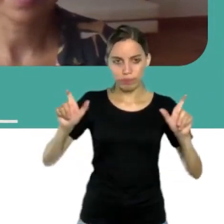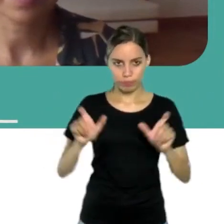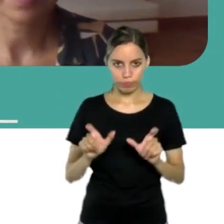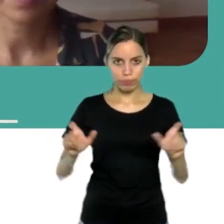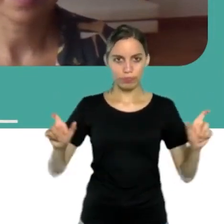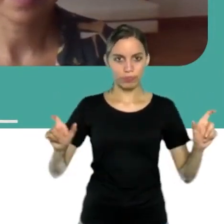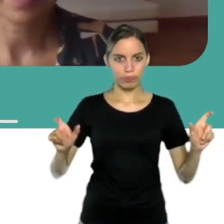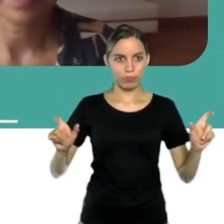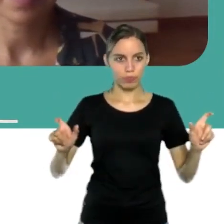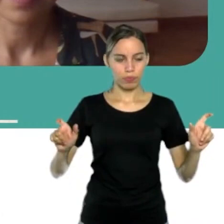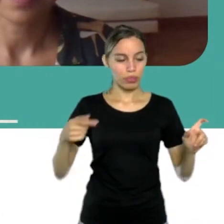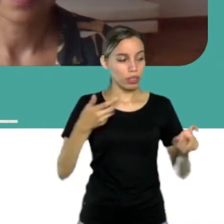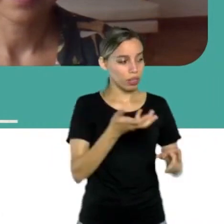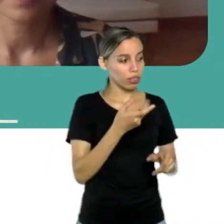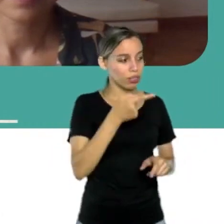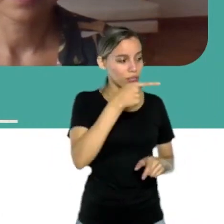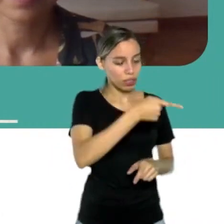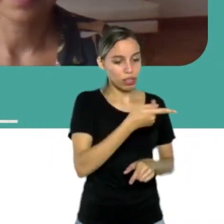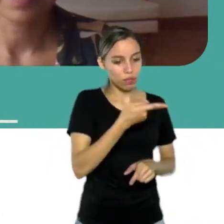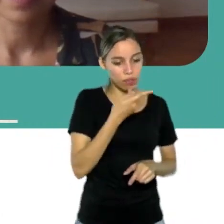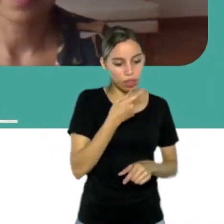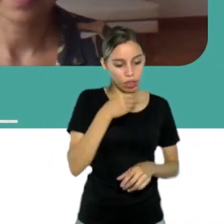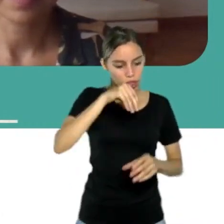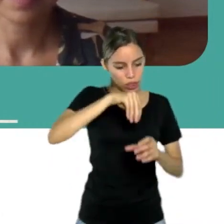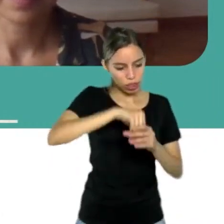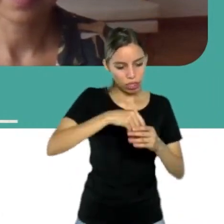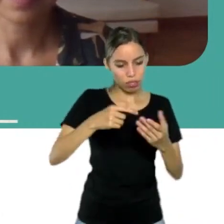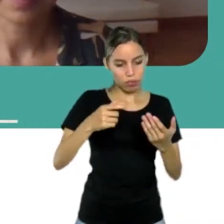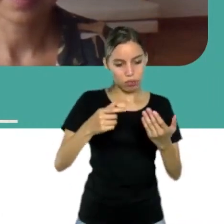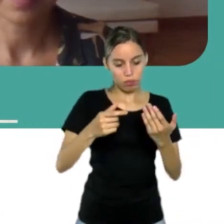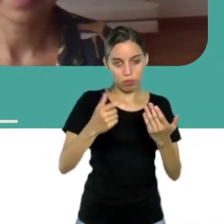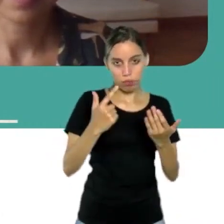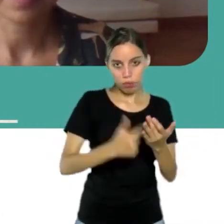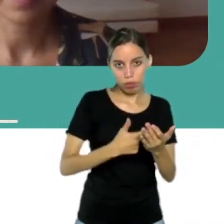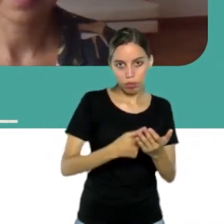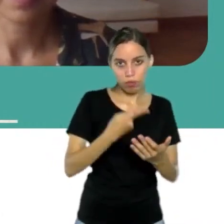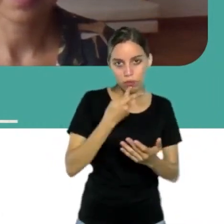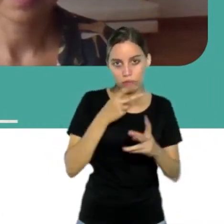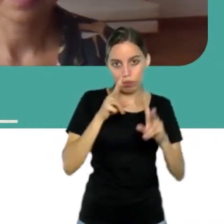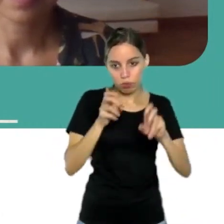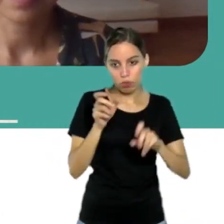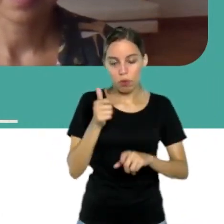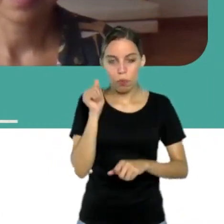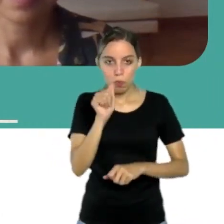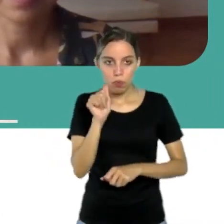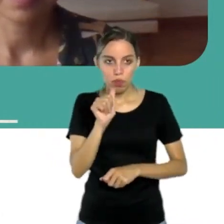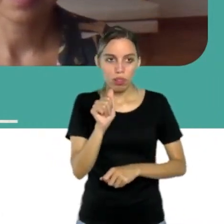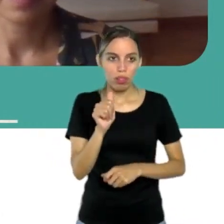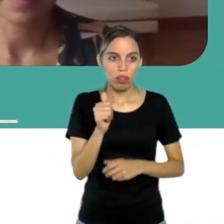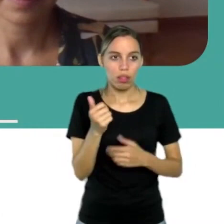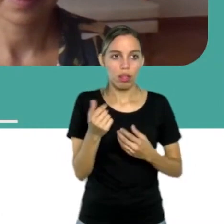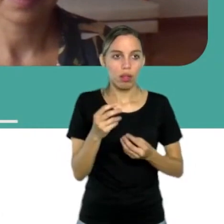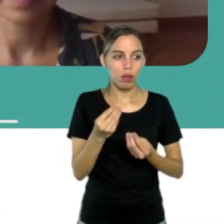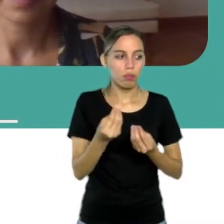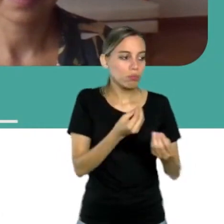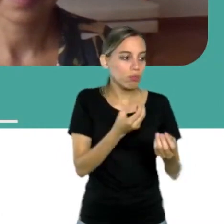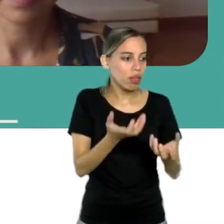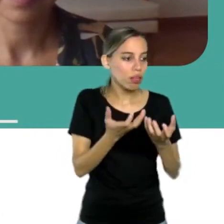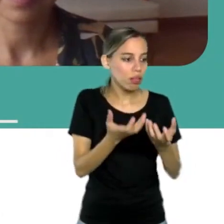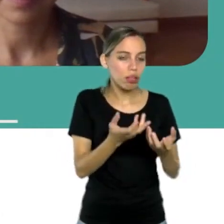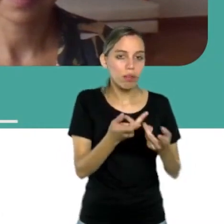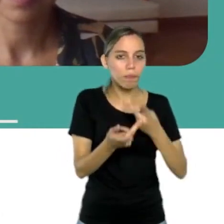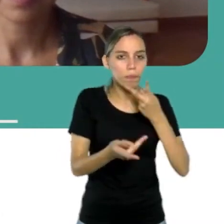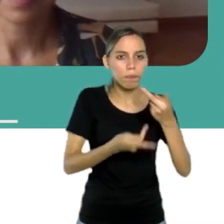comentar isso nesse poema e trazer também os outros poemas desse livro que a gente pode abordar